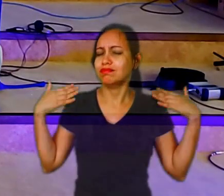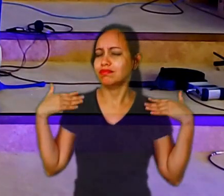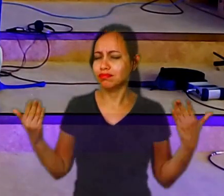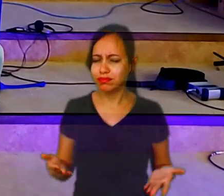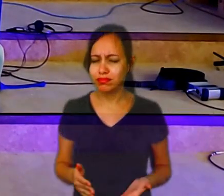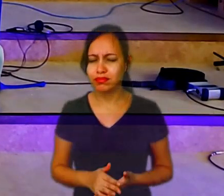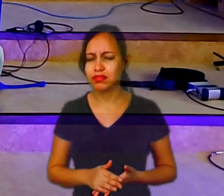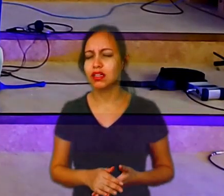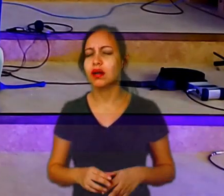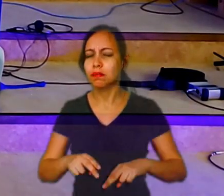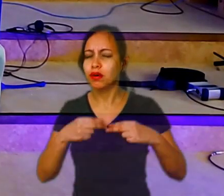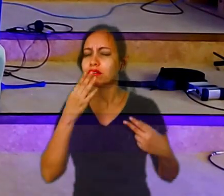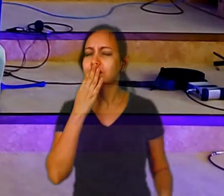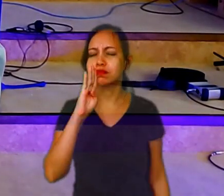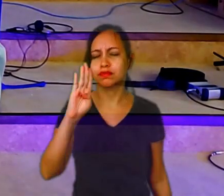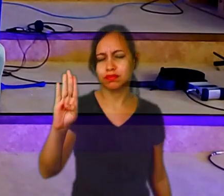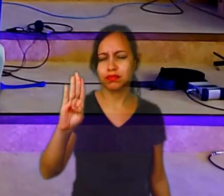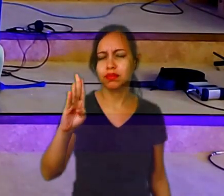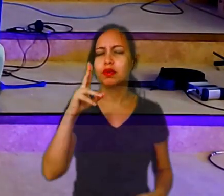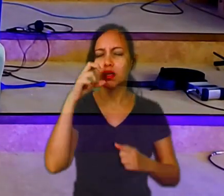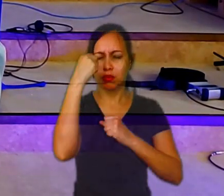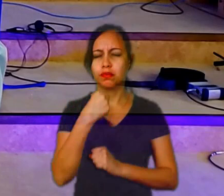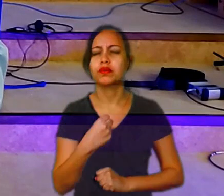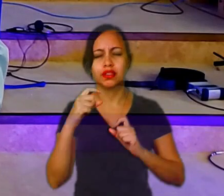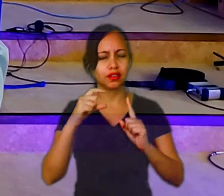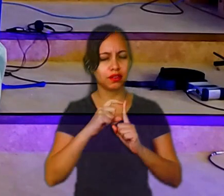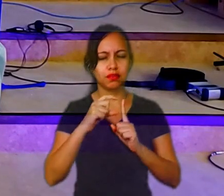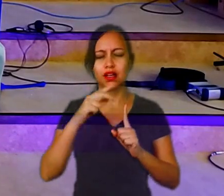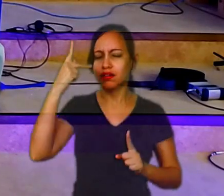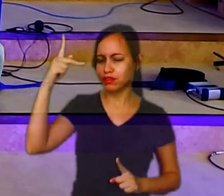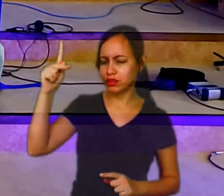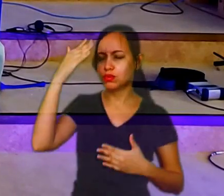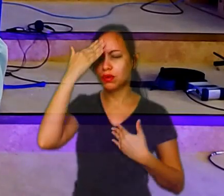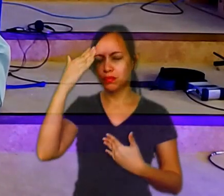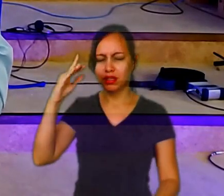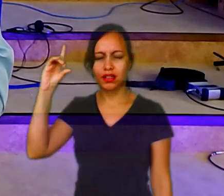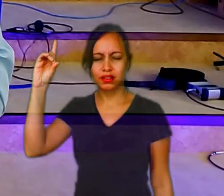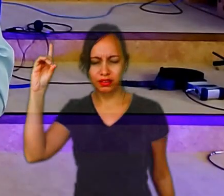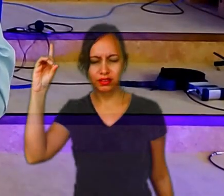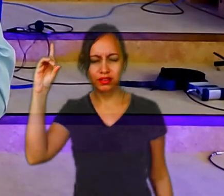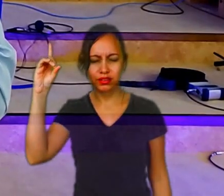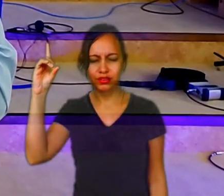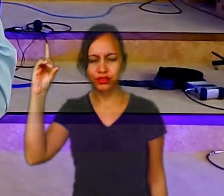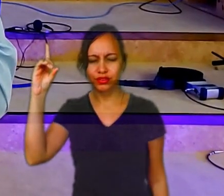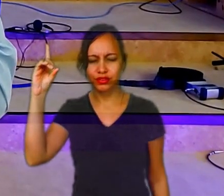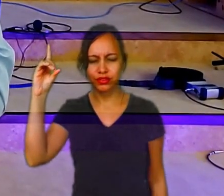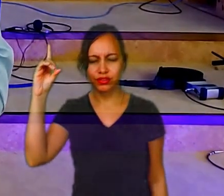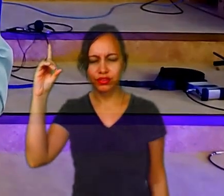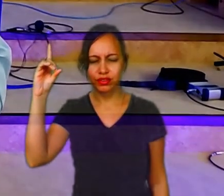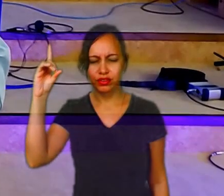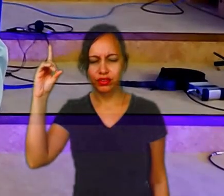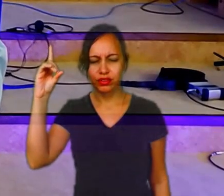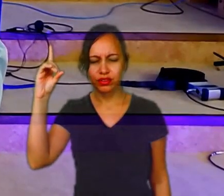regozijados pelas Tuas promessas, pelo poder da Tua palavra. Obrigado, meu Deus,